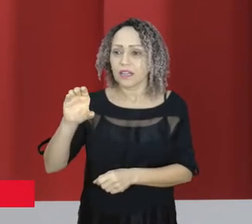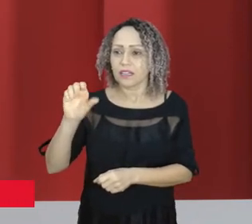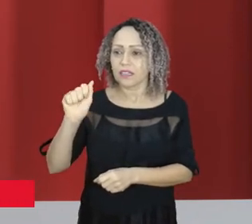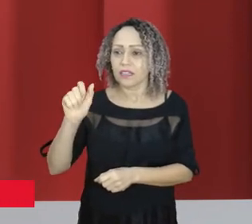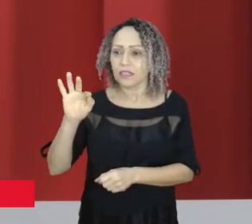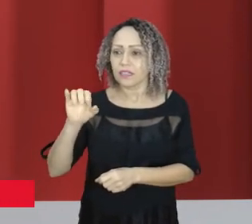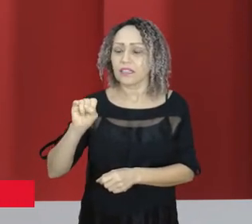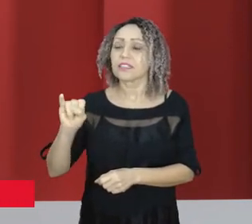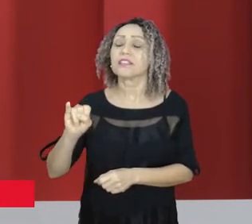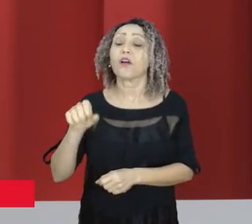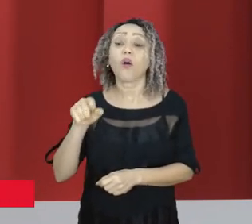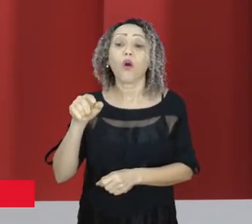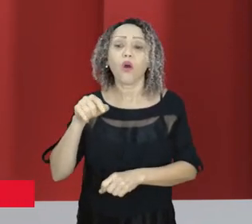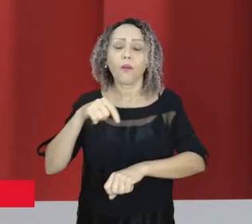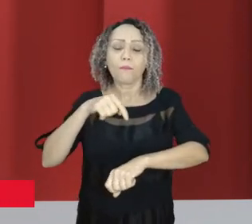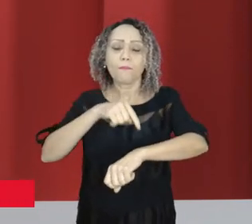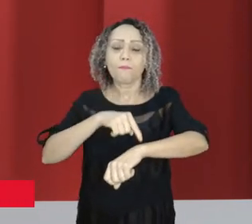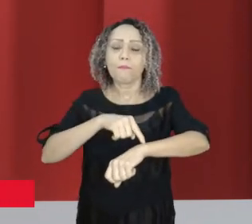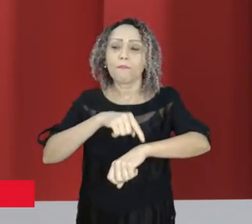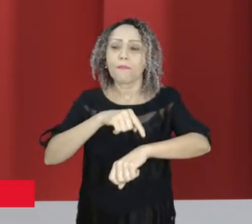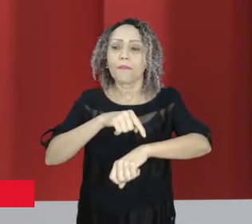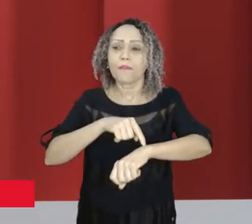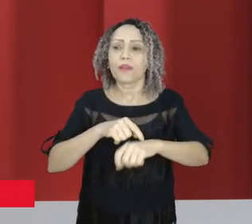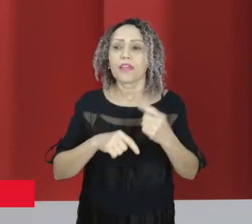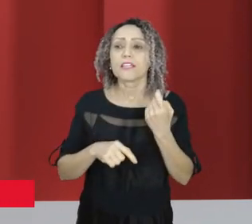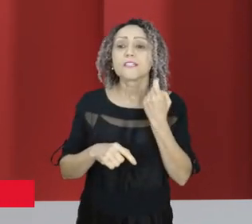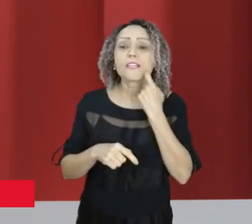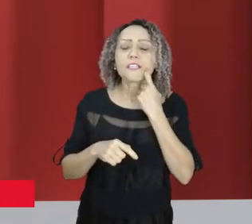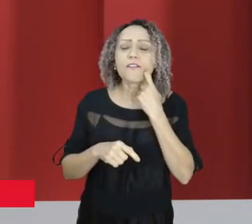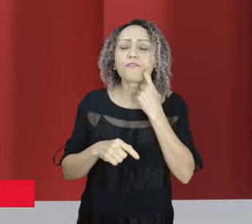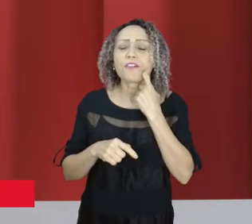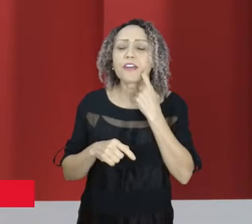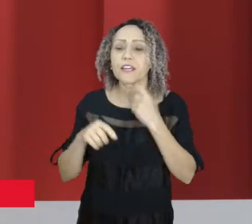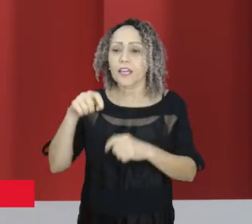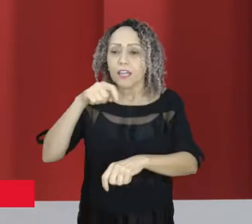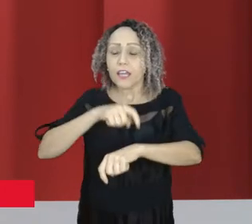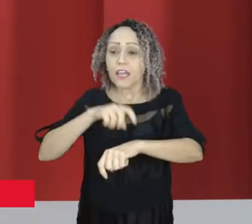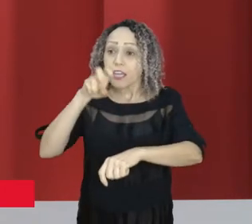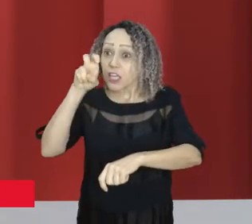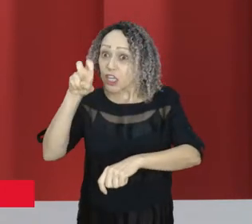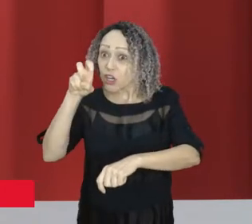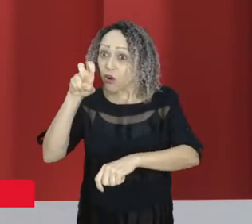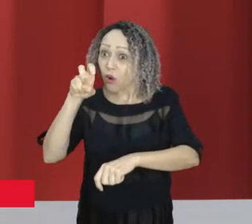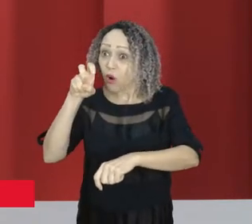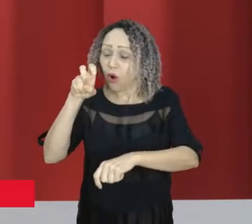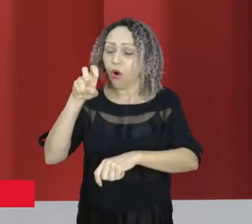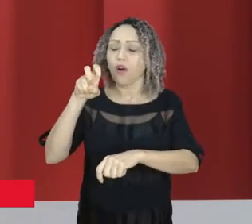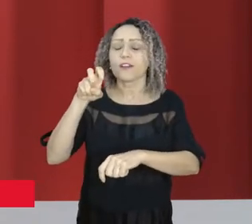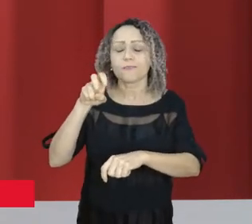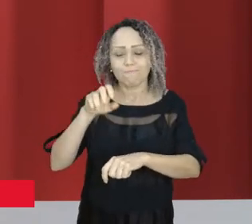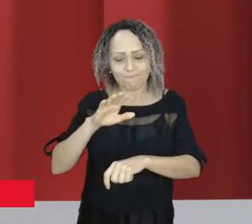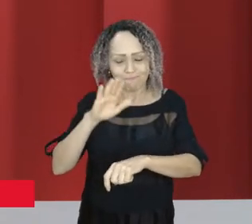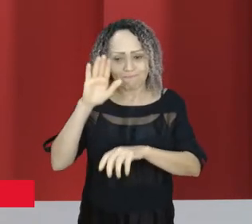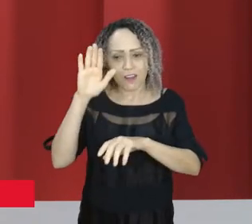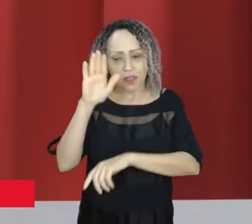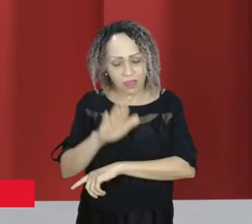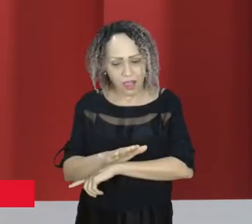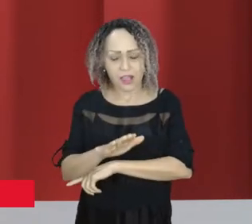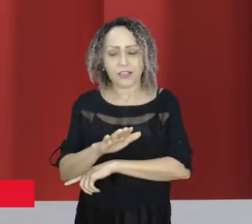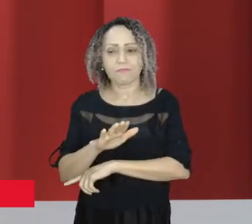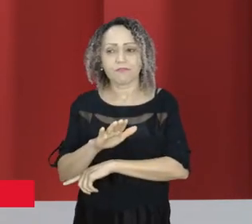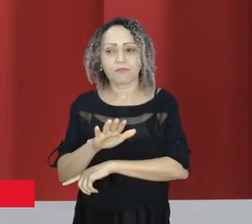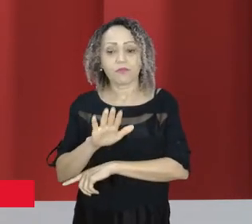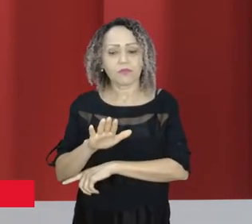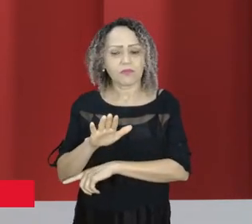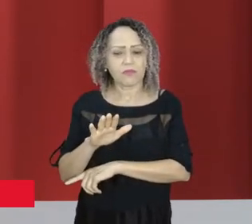18h, na Praça do Barão, sexta-feira, panfletagem às 17h. É, Jaguaribe, ele fala aqui também. É